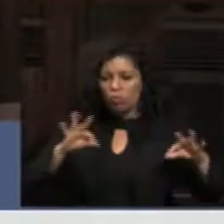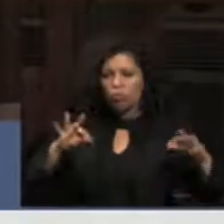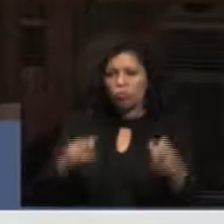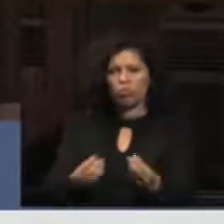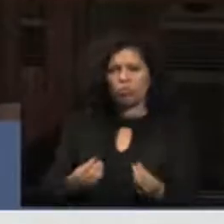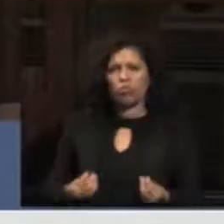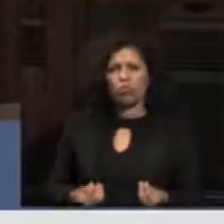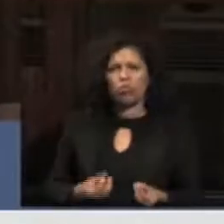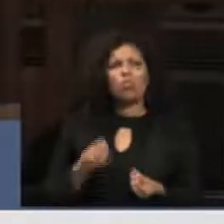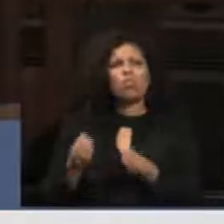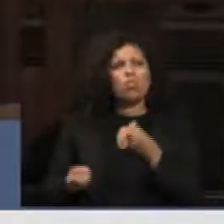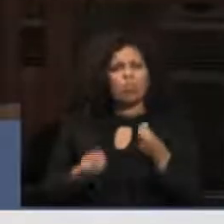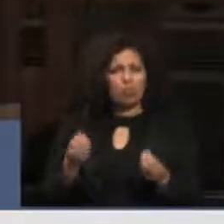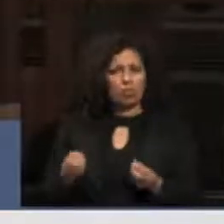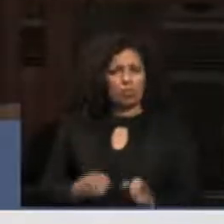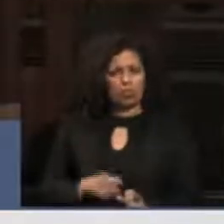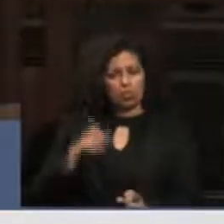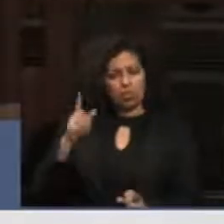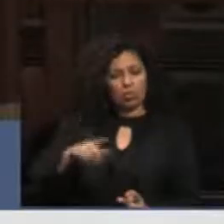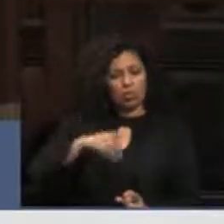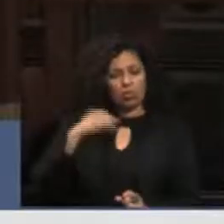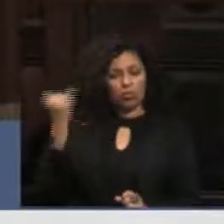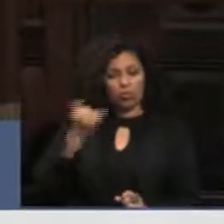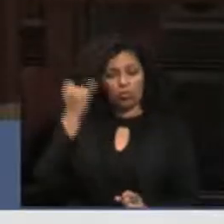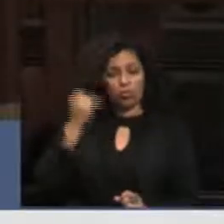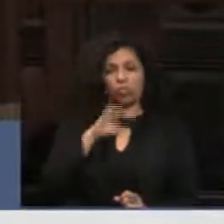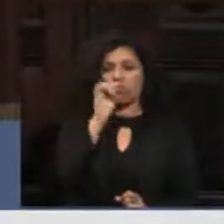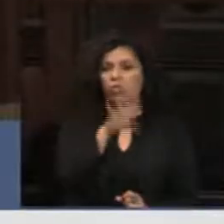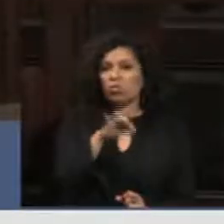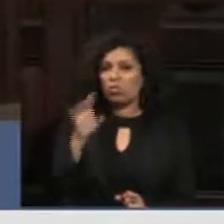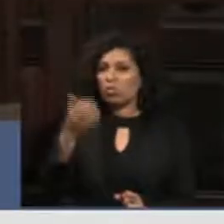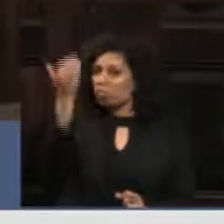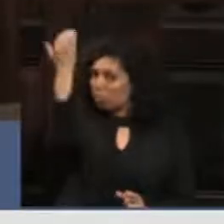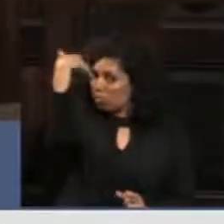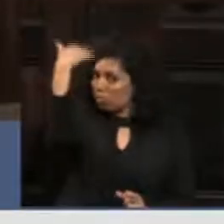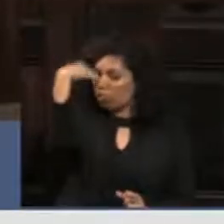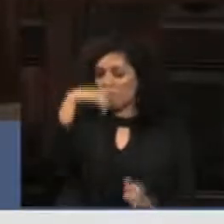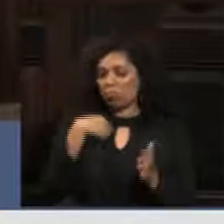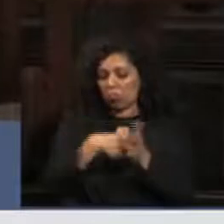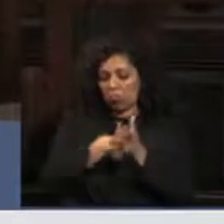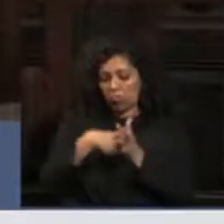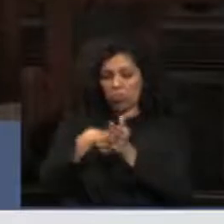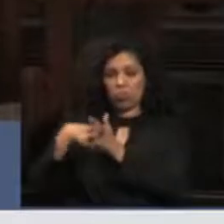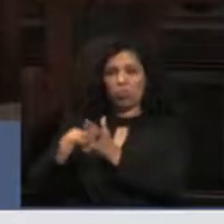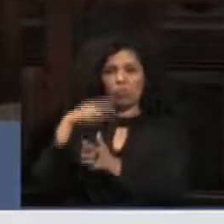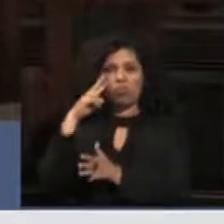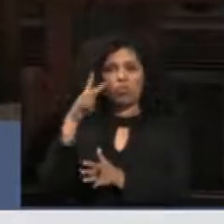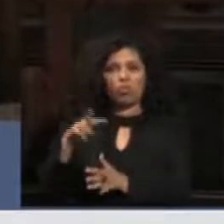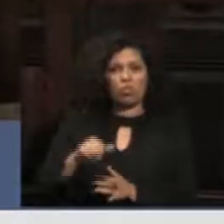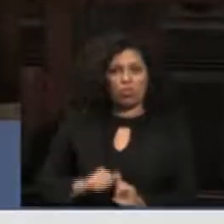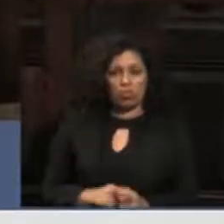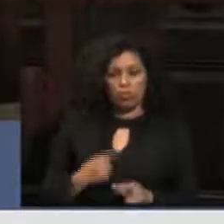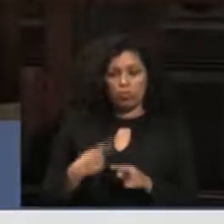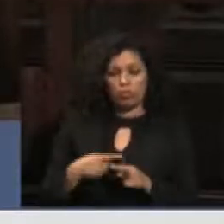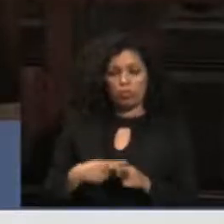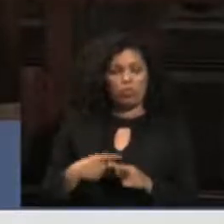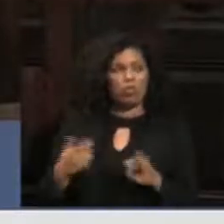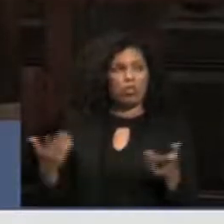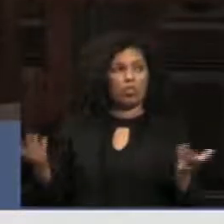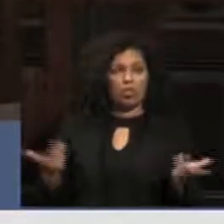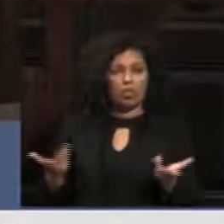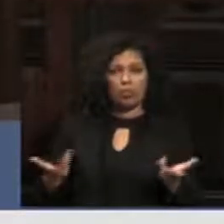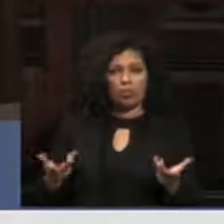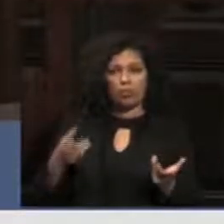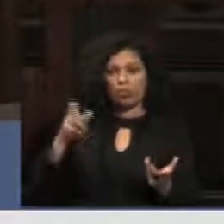importante que cada um e cada uma no Brasil tenha uma consciência de que o que está em jogo não é